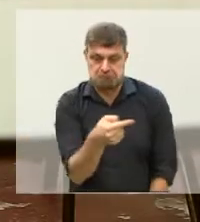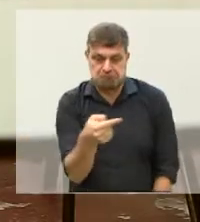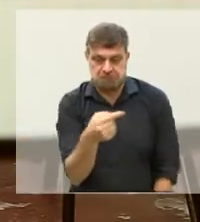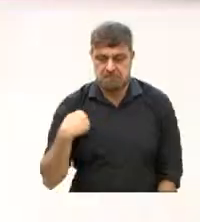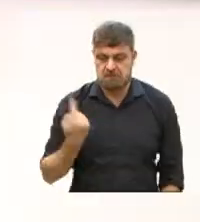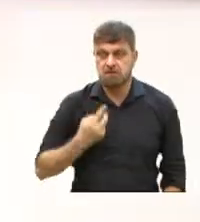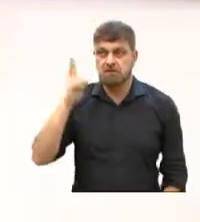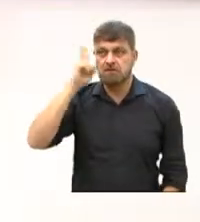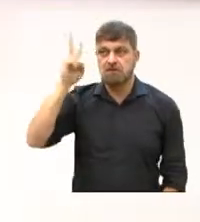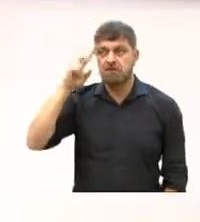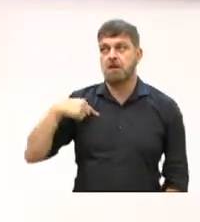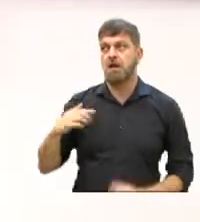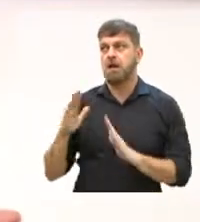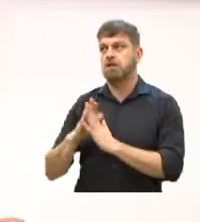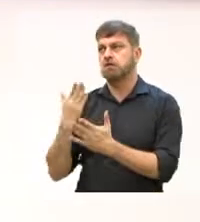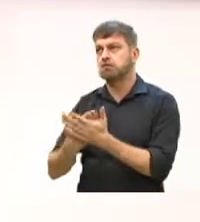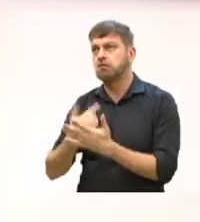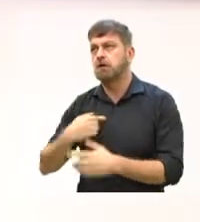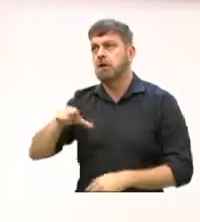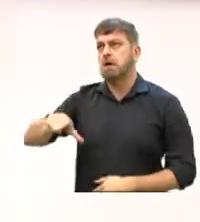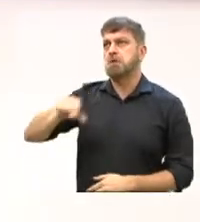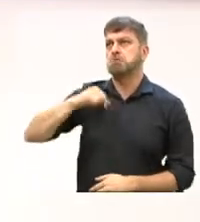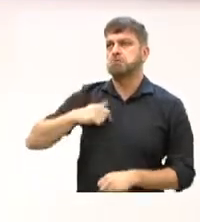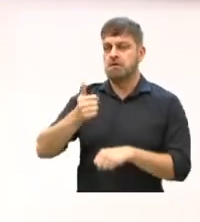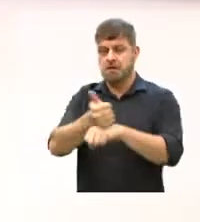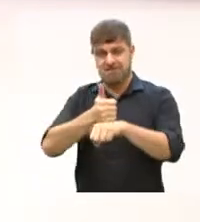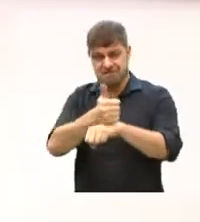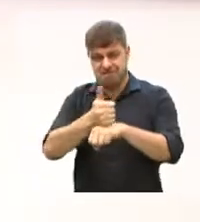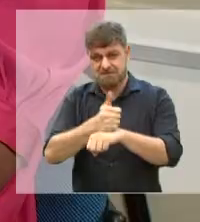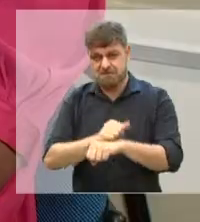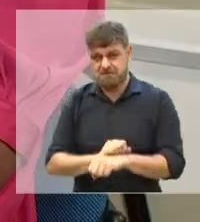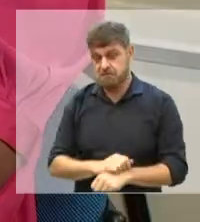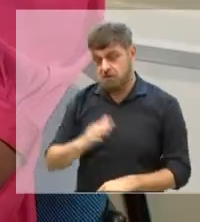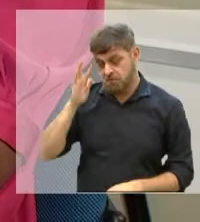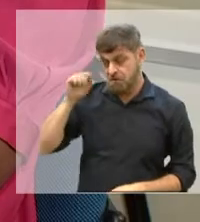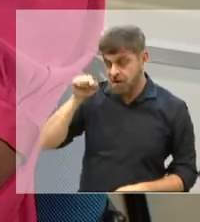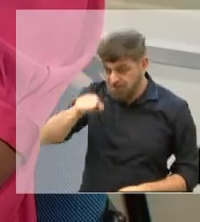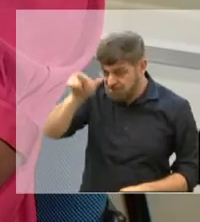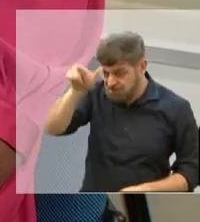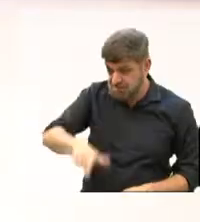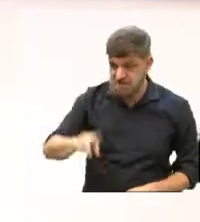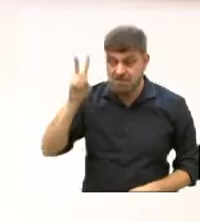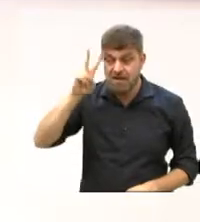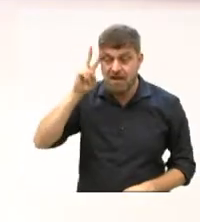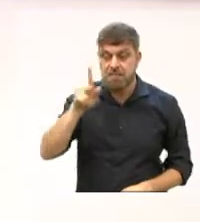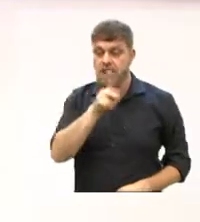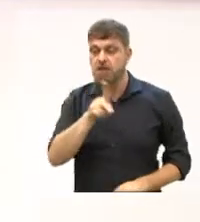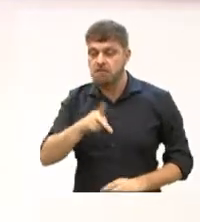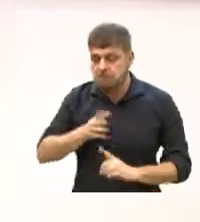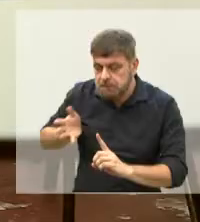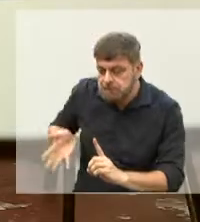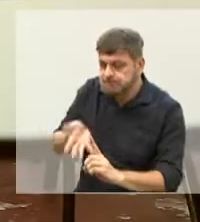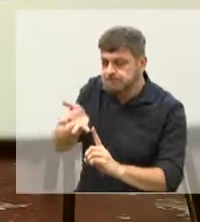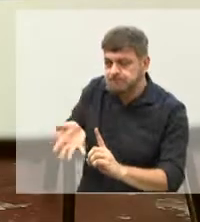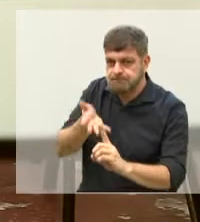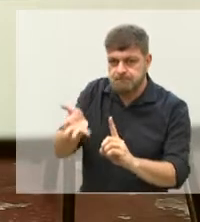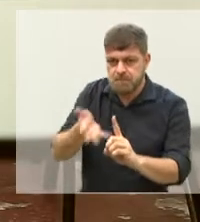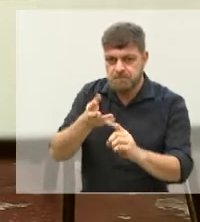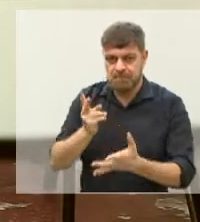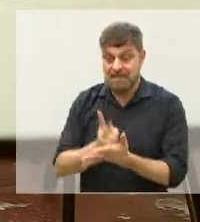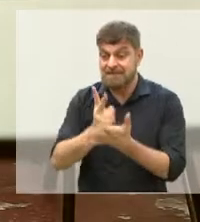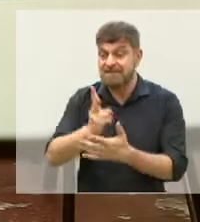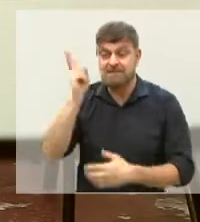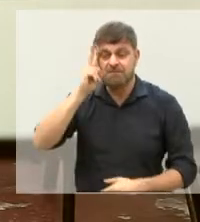vamos lembrar das nossas escolhas profissionais, por exemplo, imagino que você também, Andréia, você vai se lembrar de algum professor que sempre lembra, né?